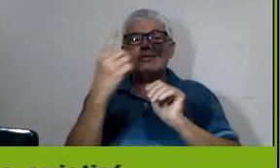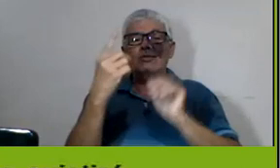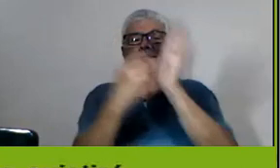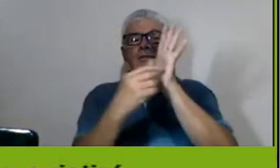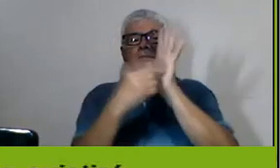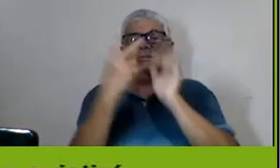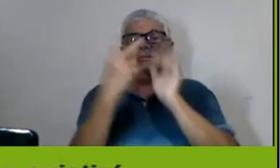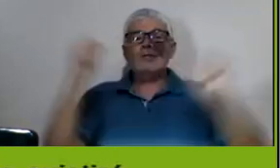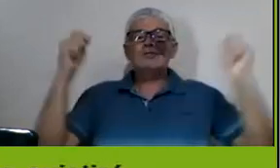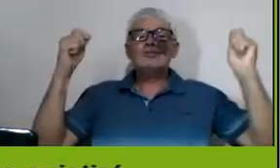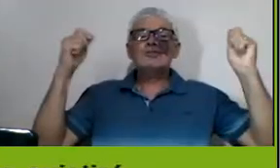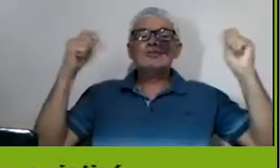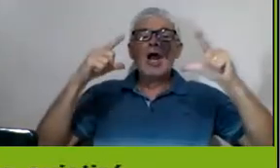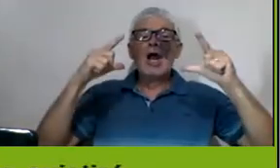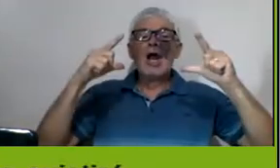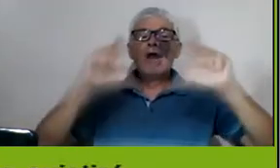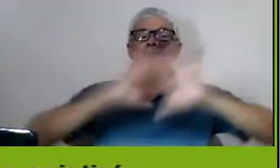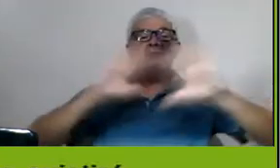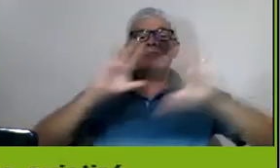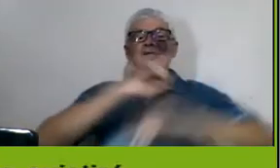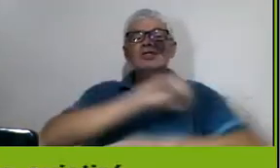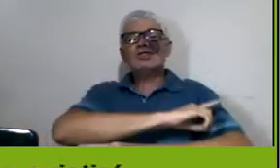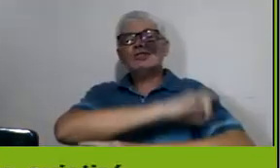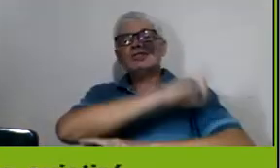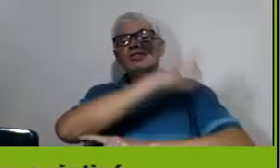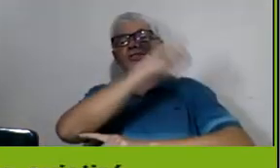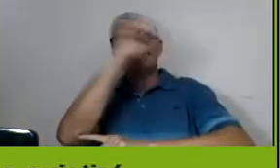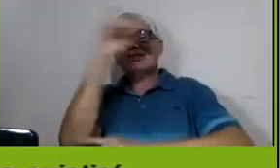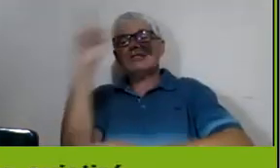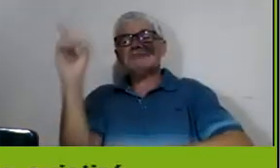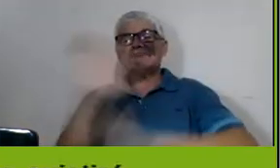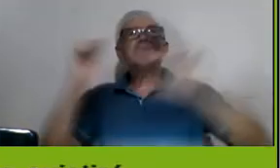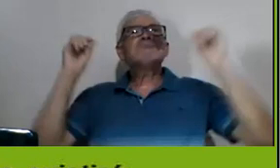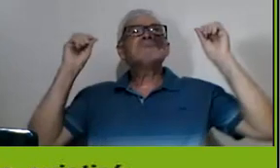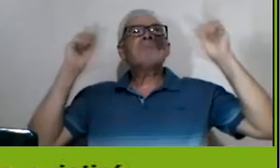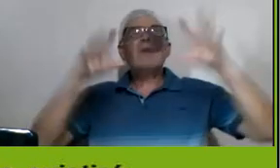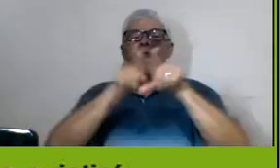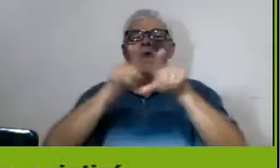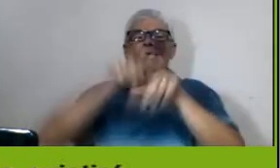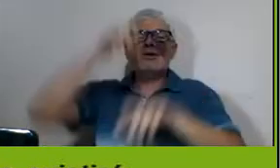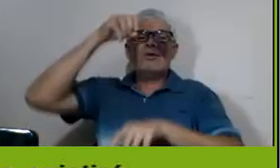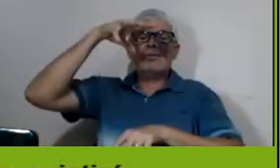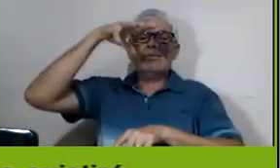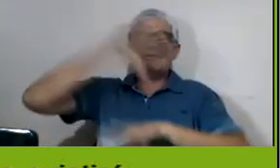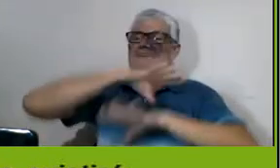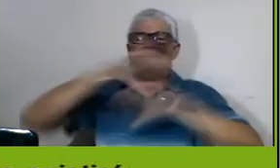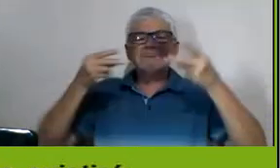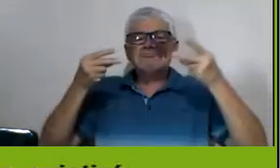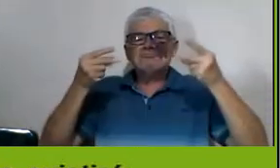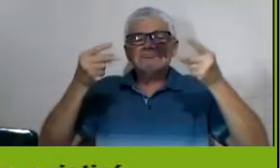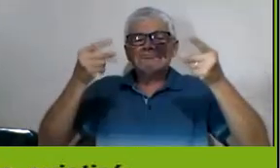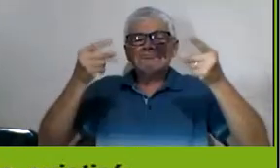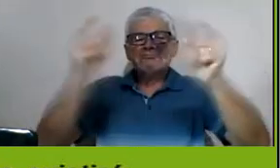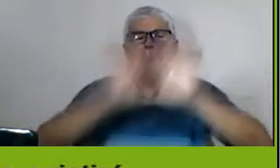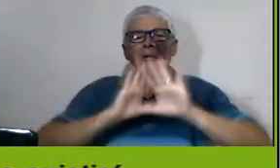super estranho, assim, que você não sabe de onde tiraram. Era junção de nome de pai com mãe, umas coisas de boa. Mas, enfim, a gente